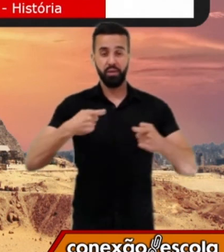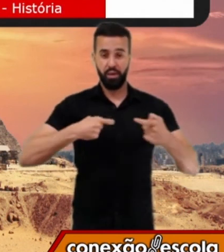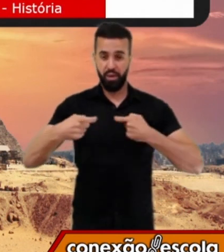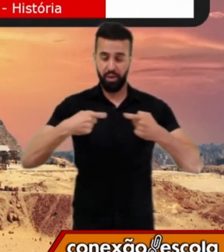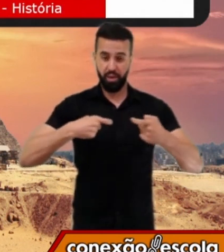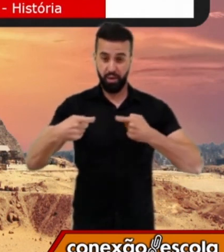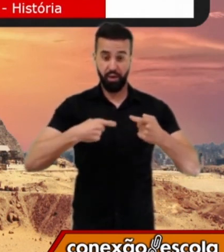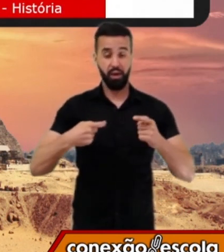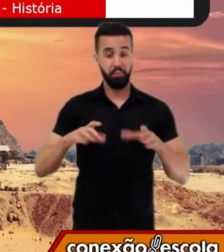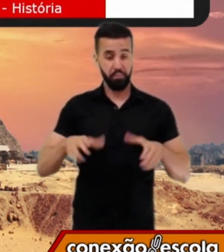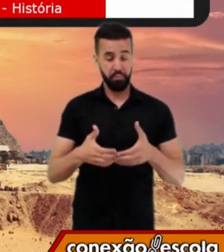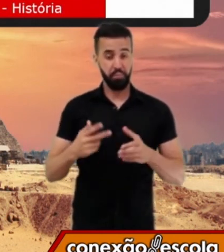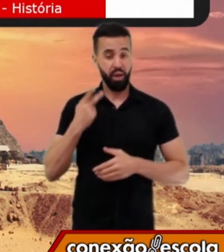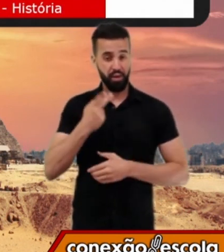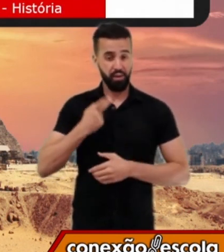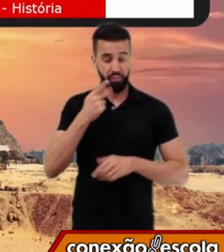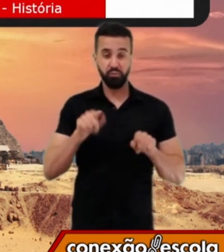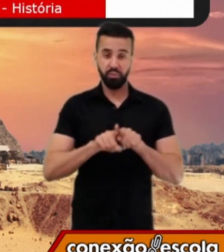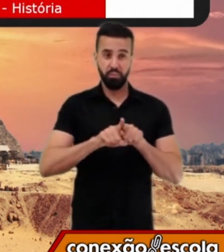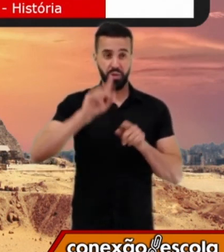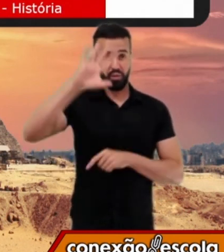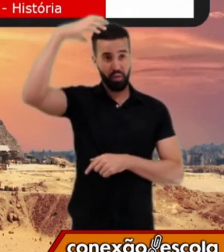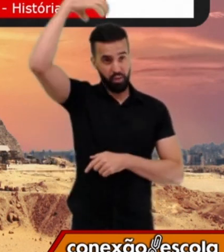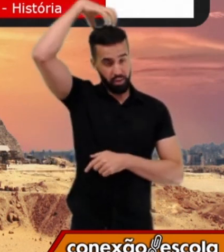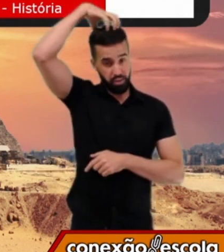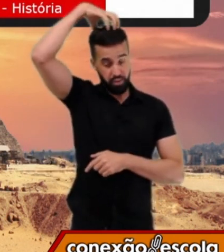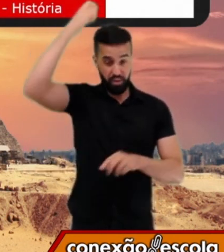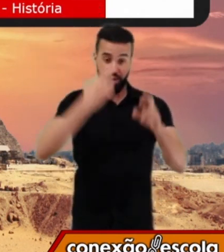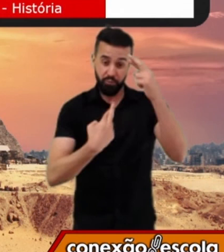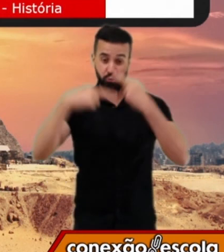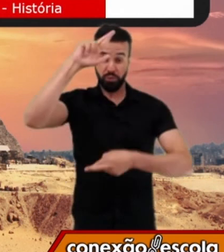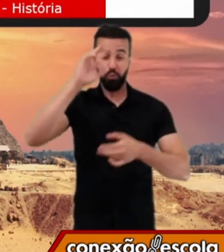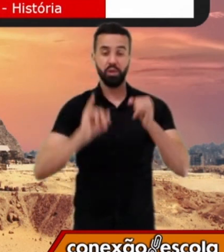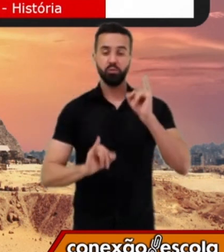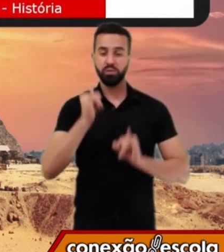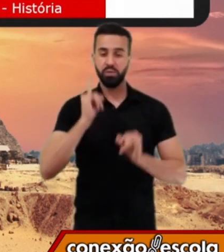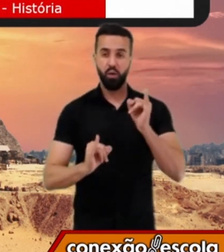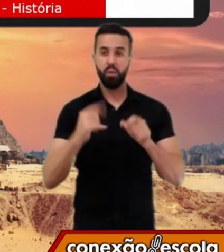existia entre o parlamento e o rei, e também objetivamos o que foi a Revolução Industrial